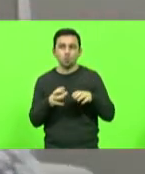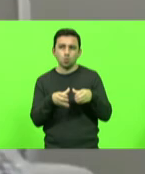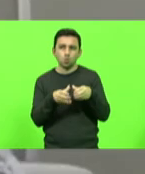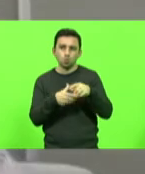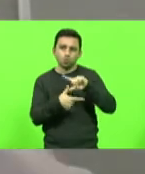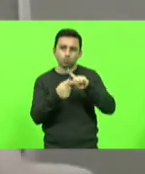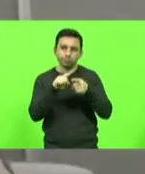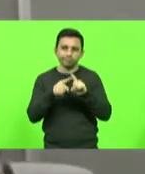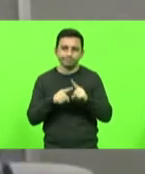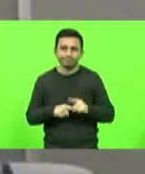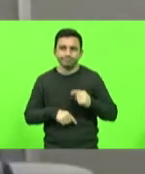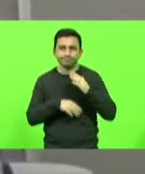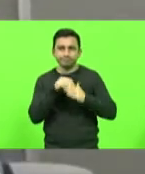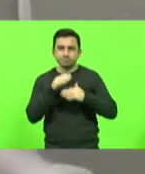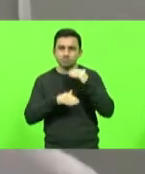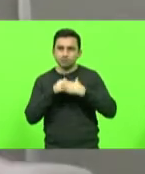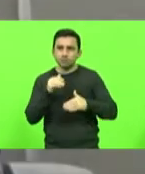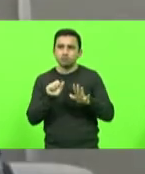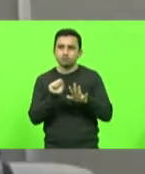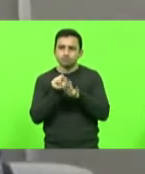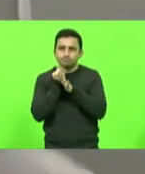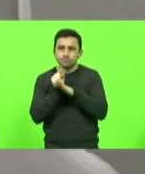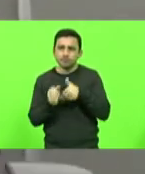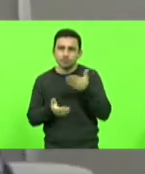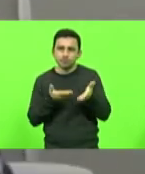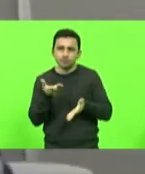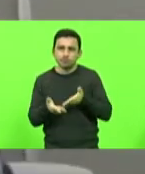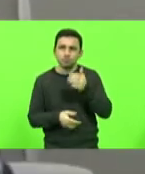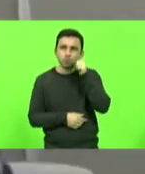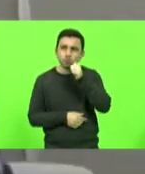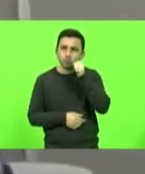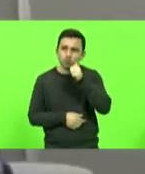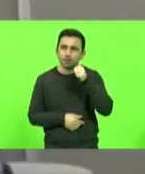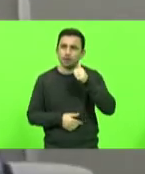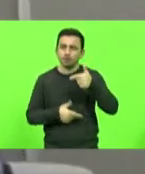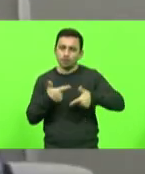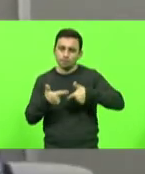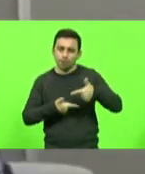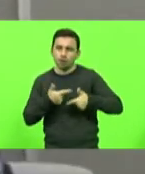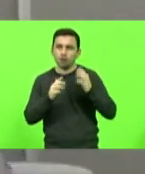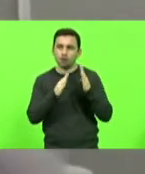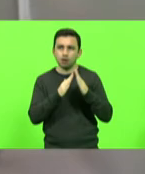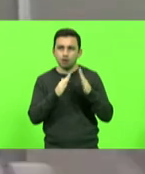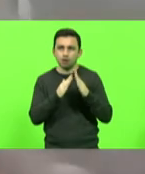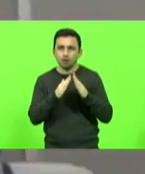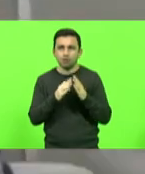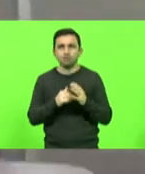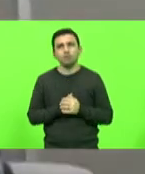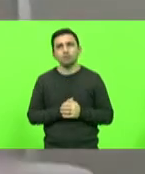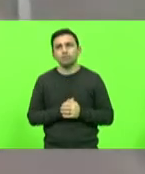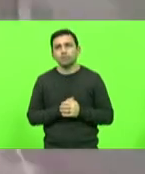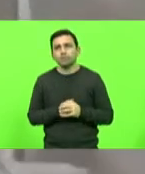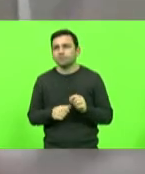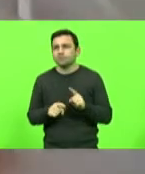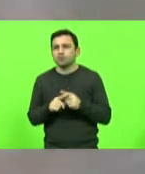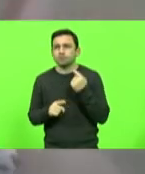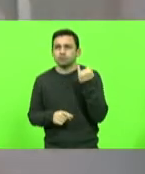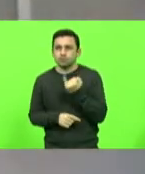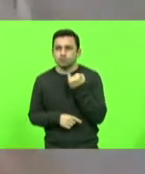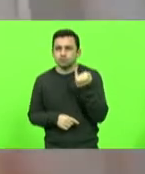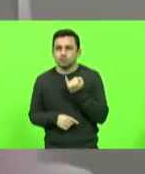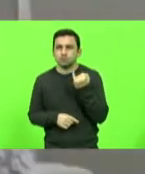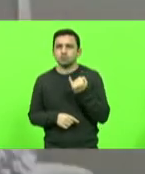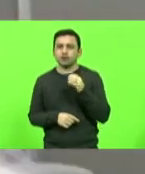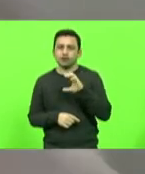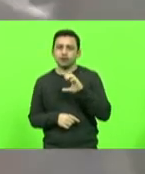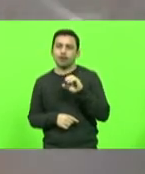capacitada, que garanta assistência da mulher, o emprego, a moradia, Portanto, a importância, né, de CREAS,